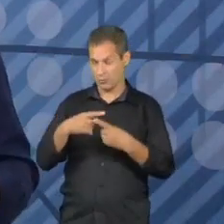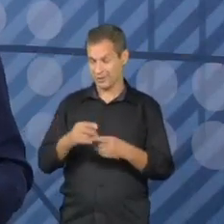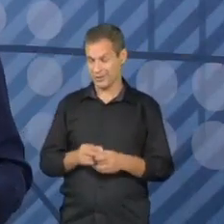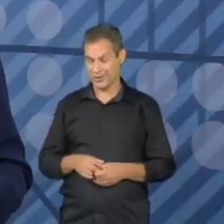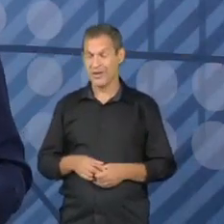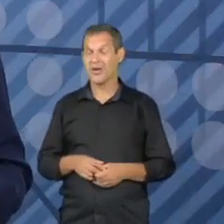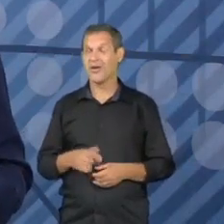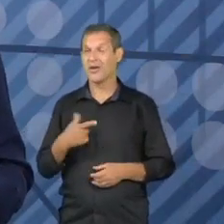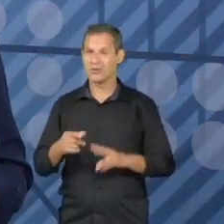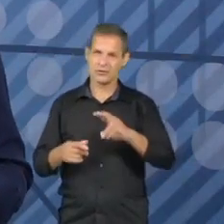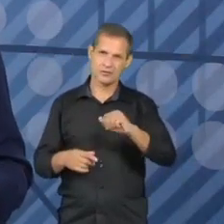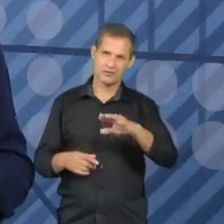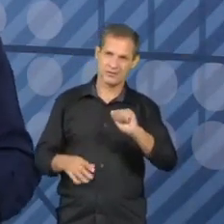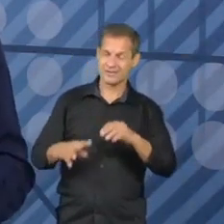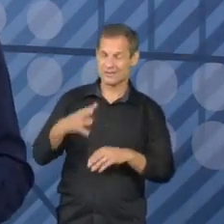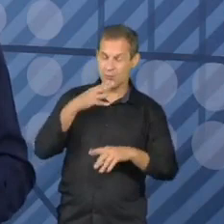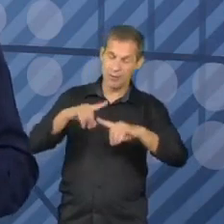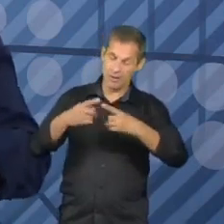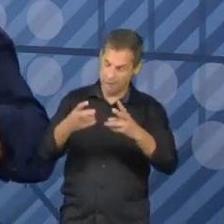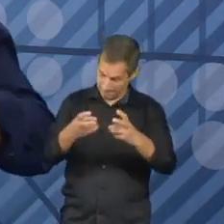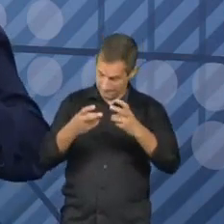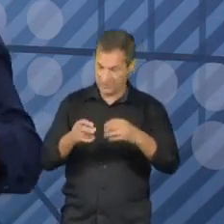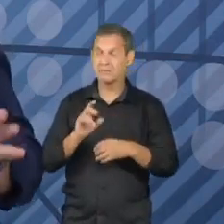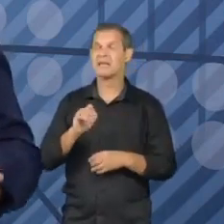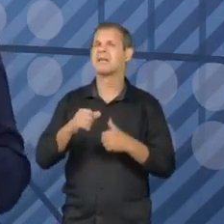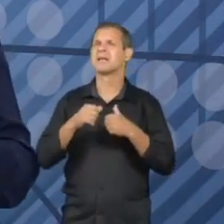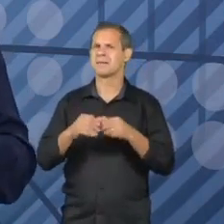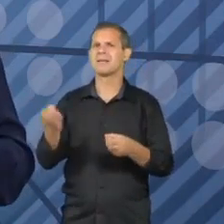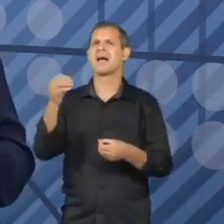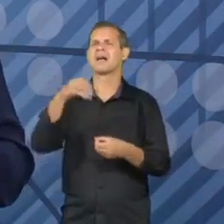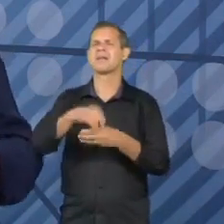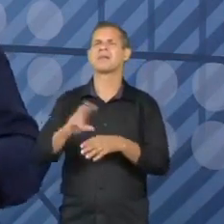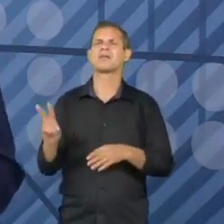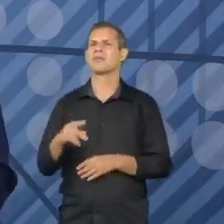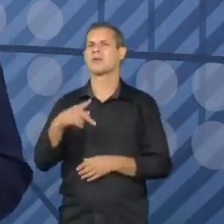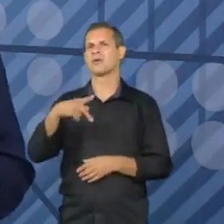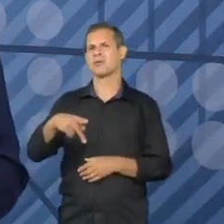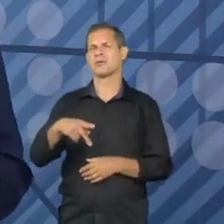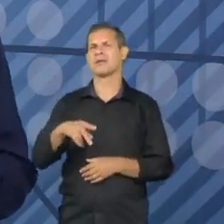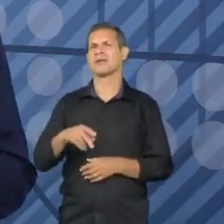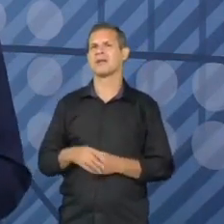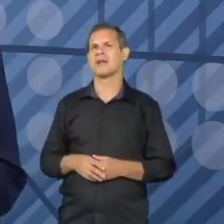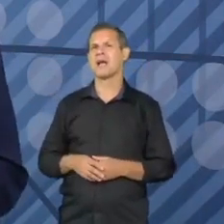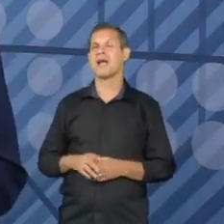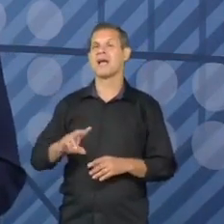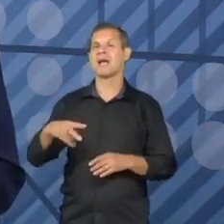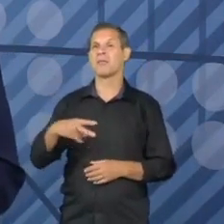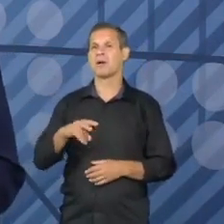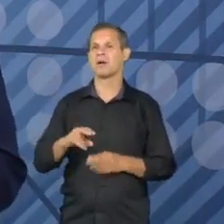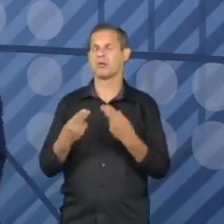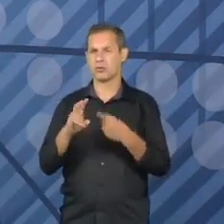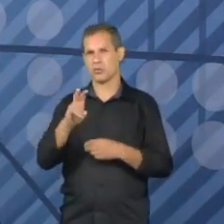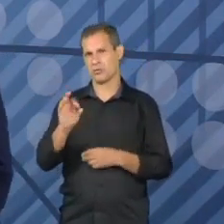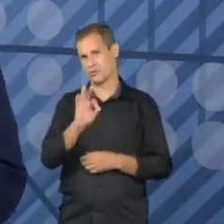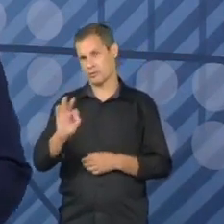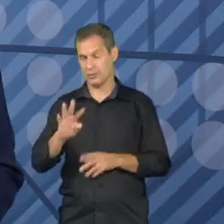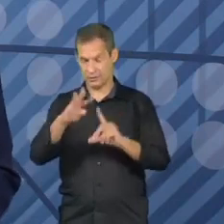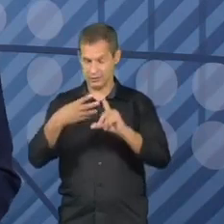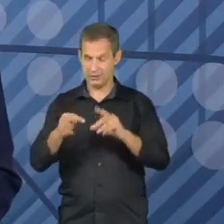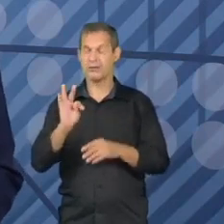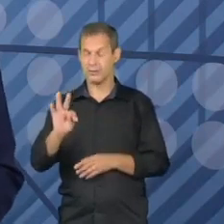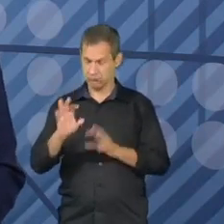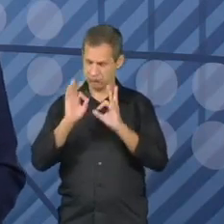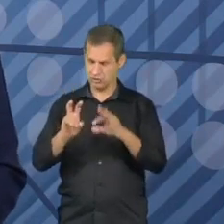variância conhecida, e percebi que está dentro, o meu valor P lá tinha que ser maior ou igual a 5%, na tabela T